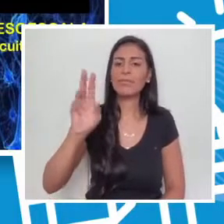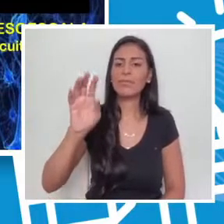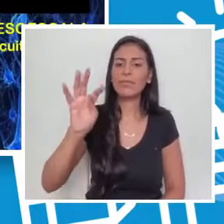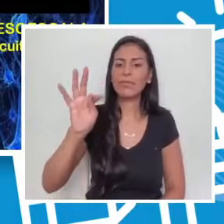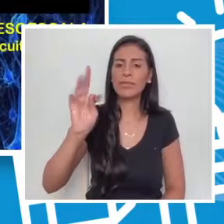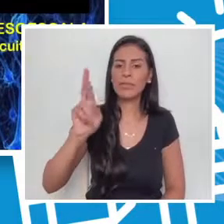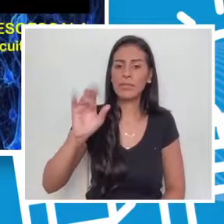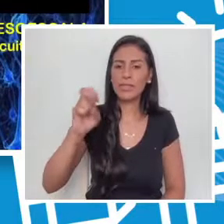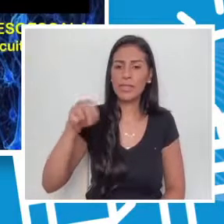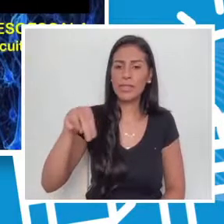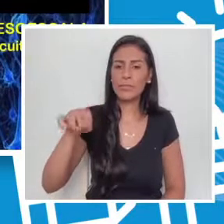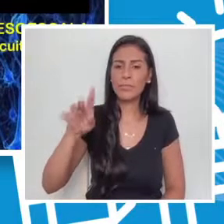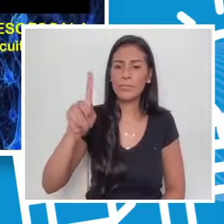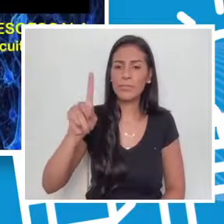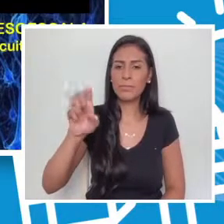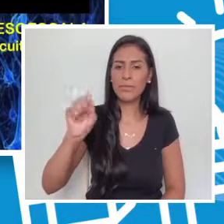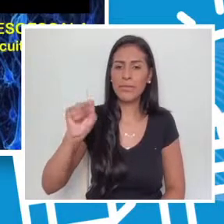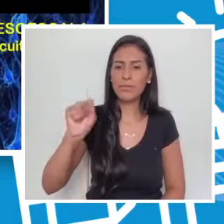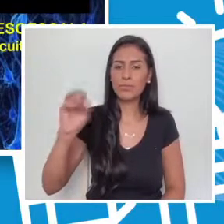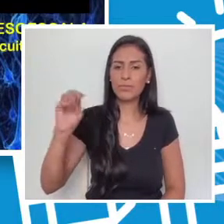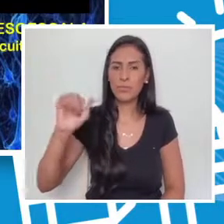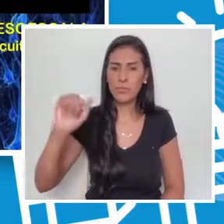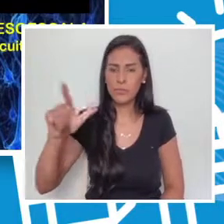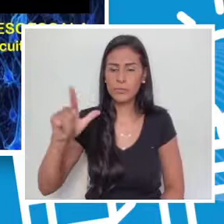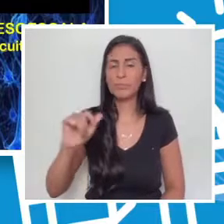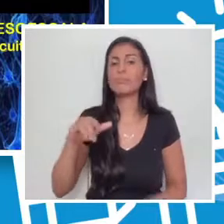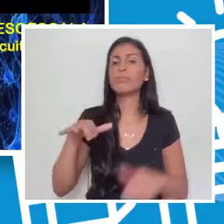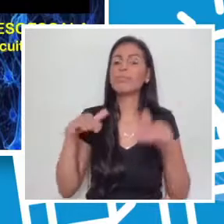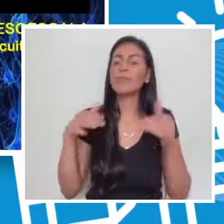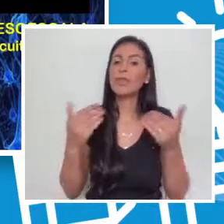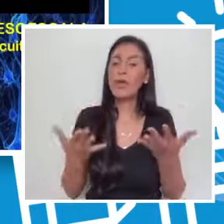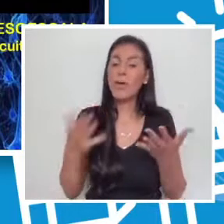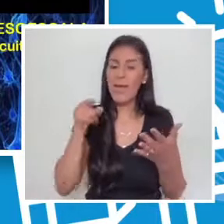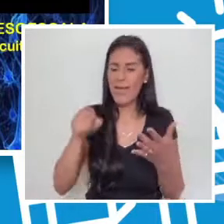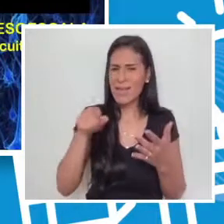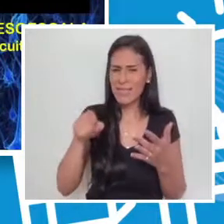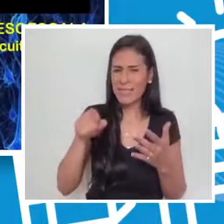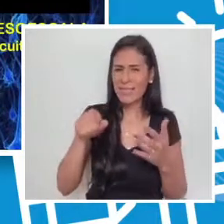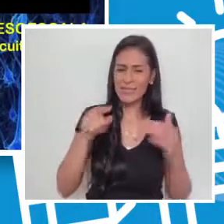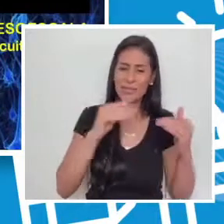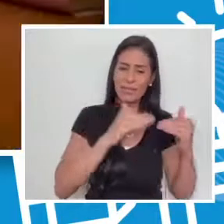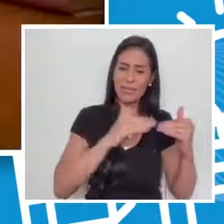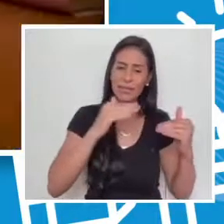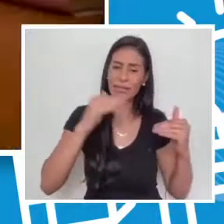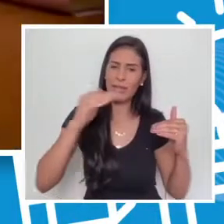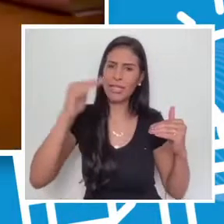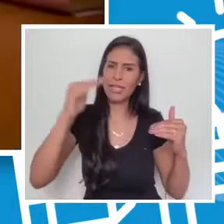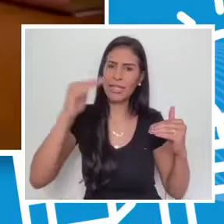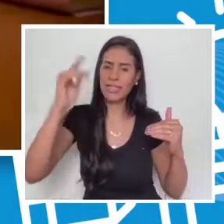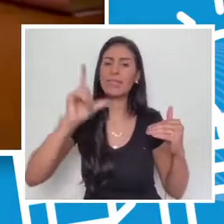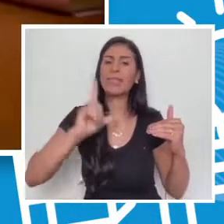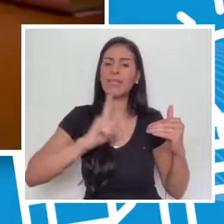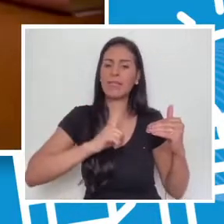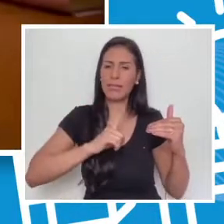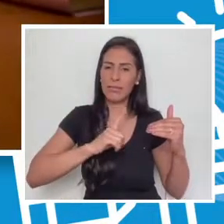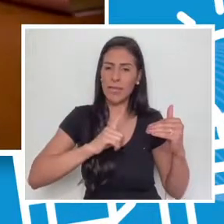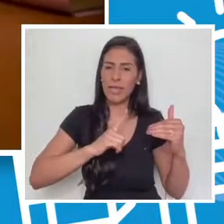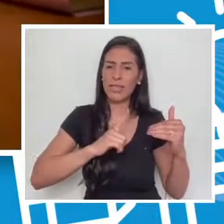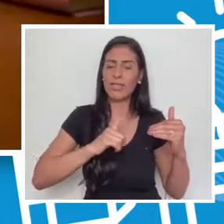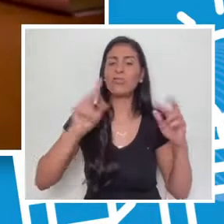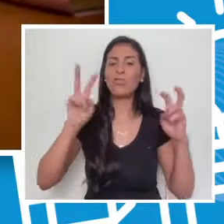essas escalas, né, ou esses níveis heurísticos da aprendizagem e da